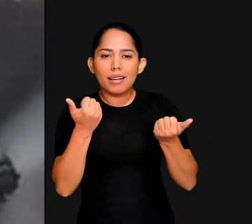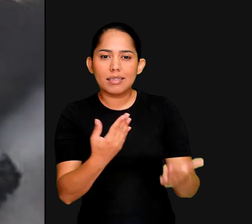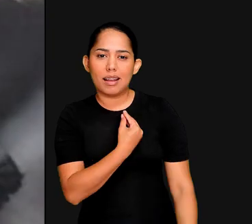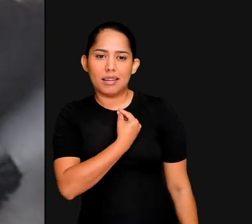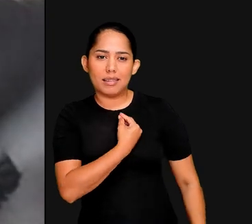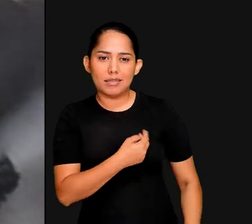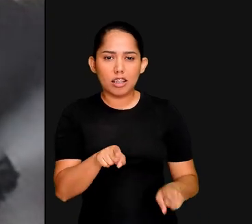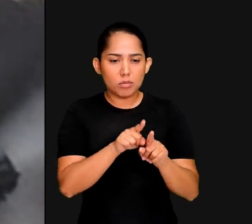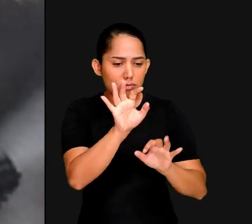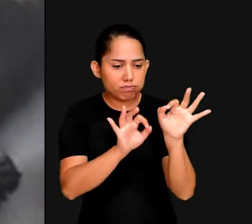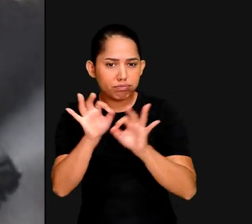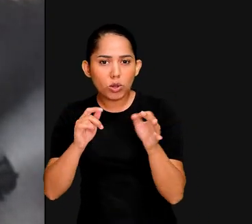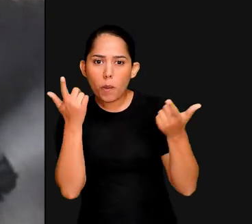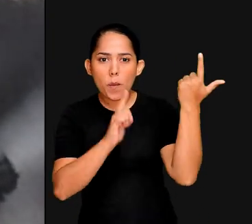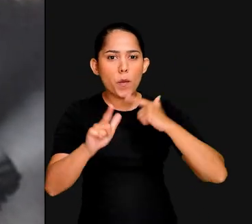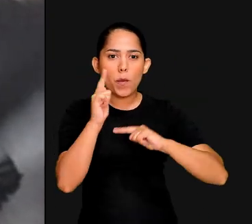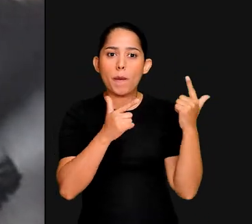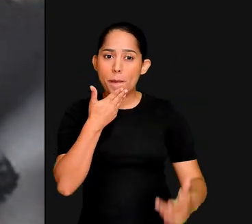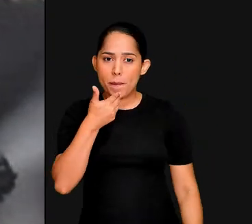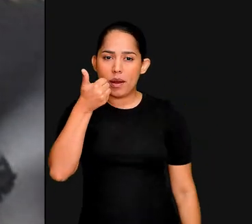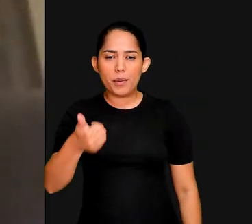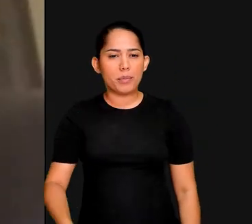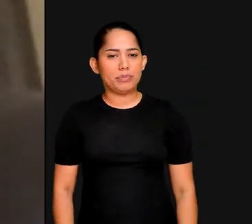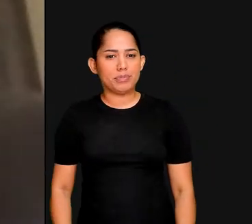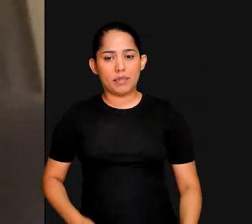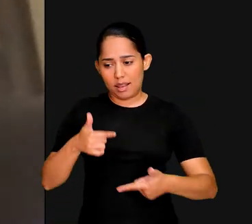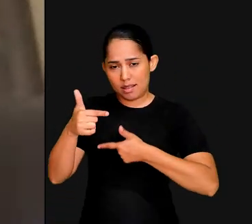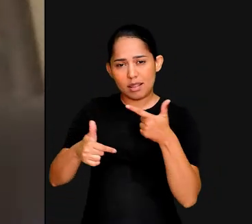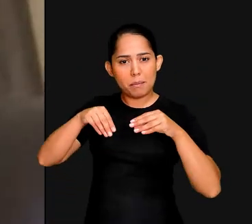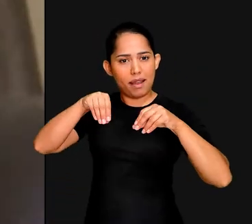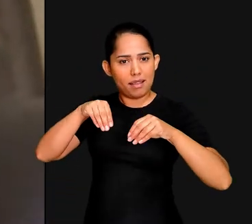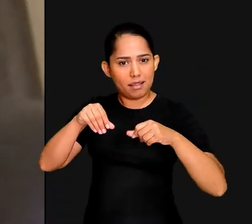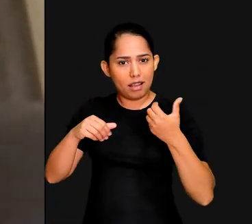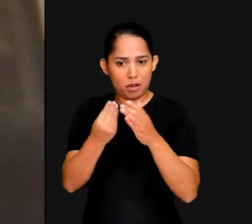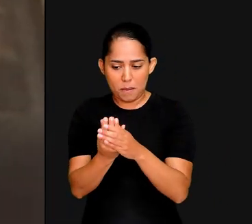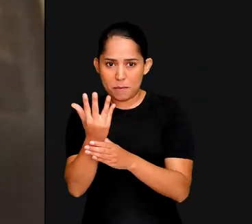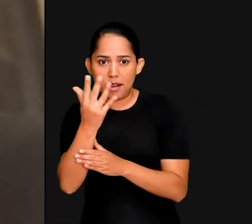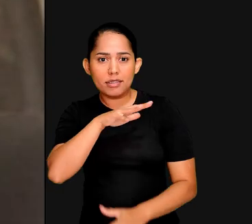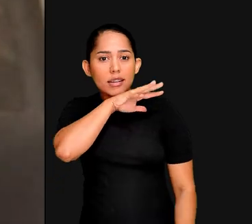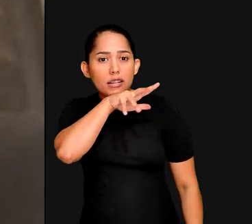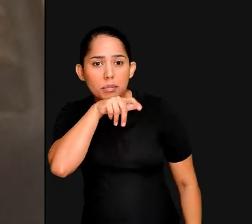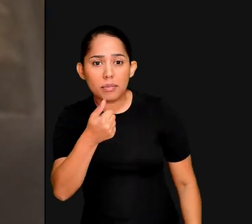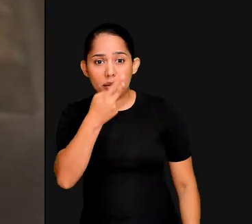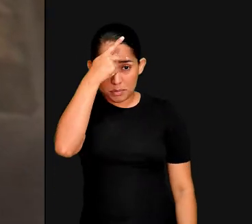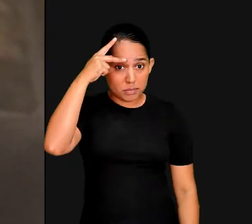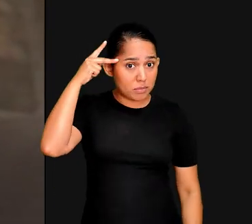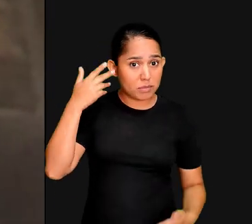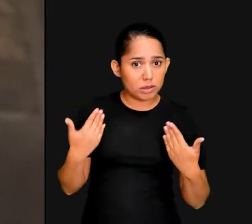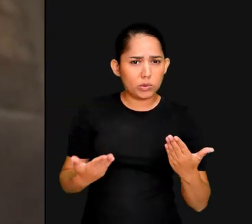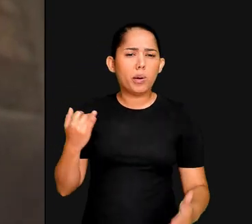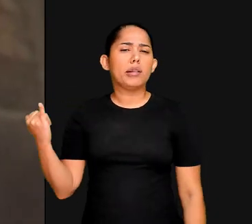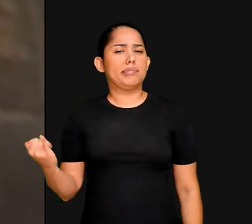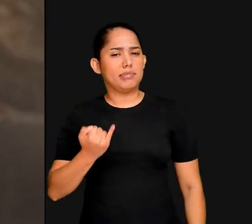mais produção é possível de se conseguir, né? Quem trabalha com a terra, com as plantas, com animais, com as pessoas,